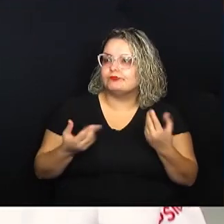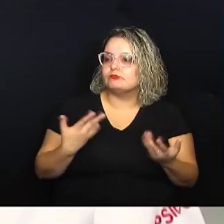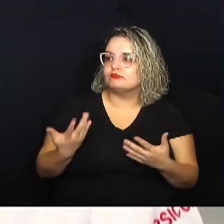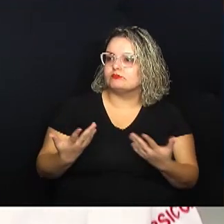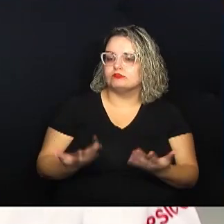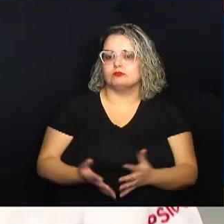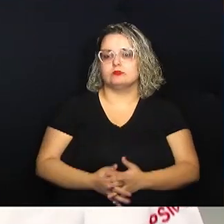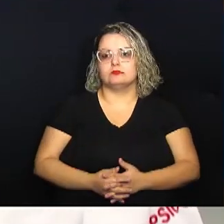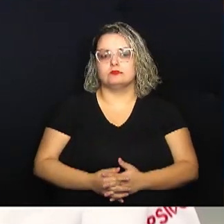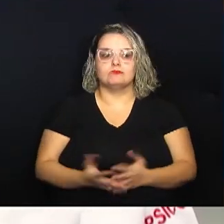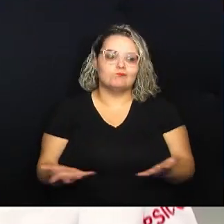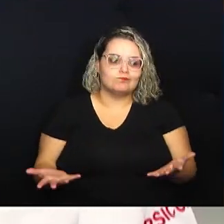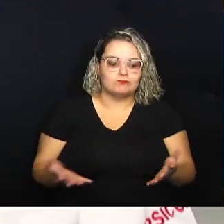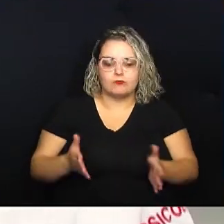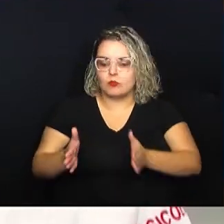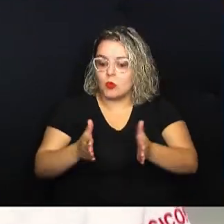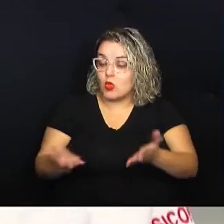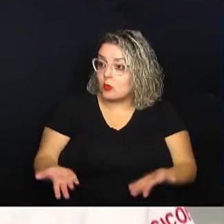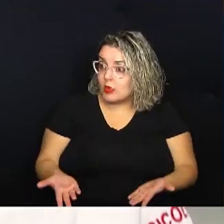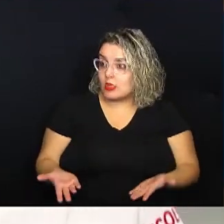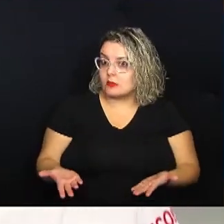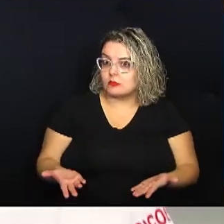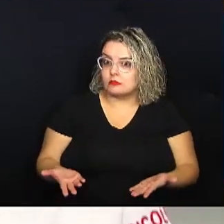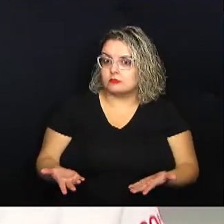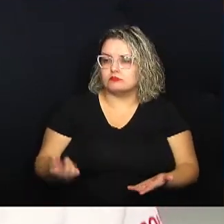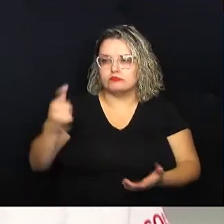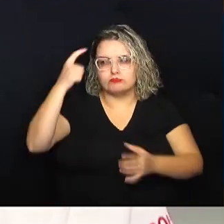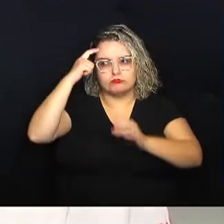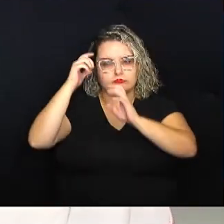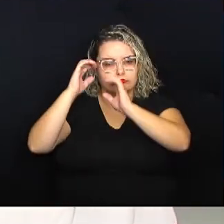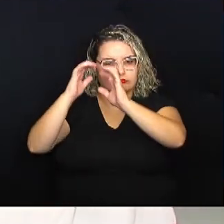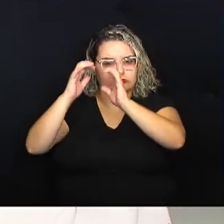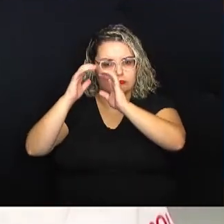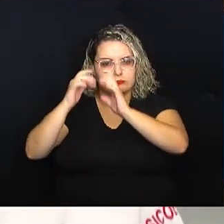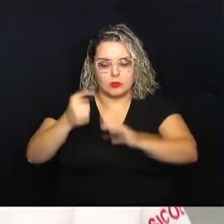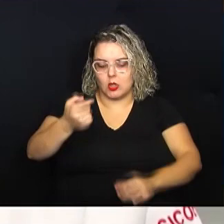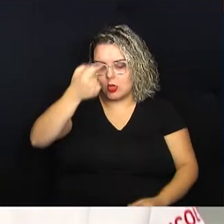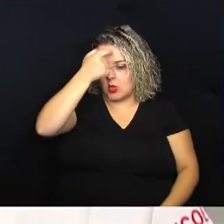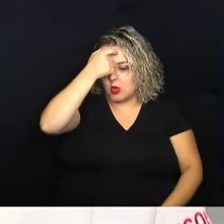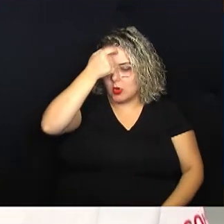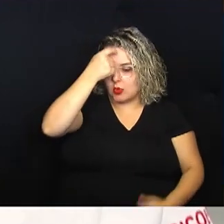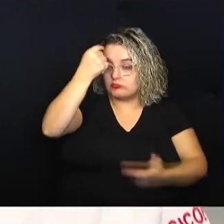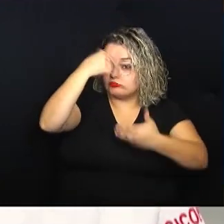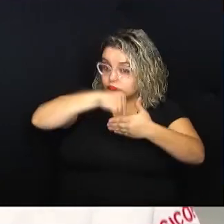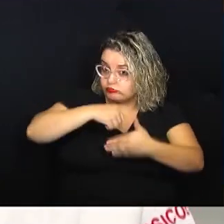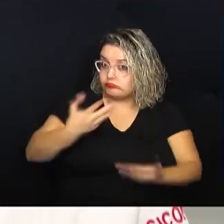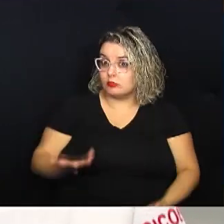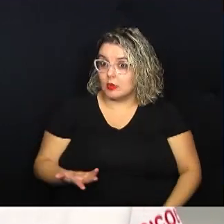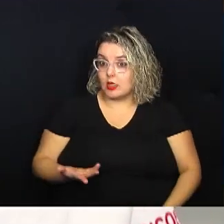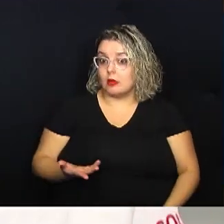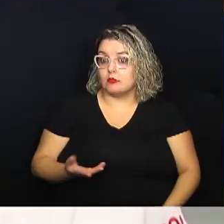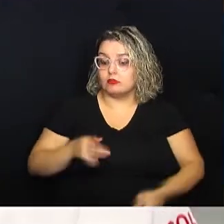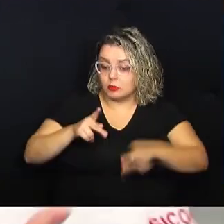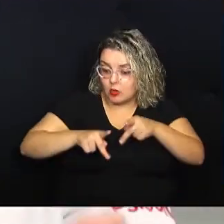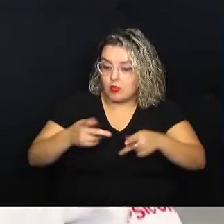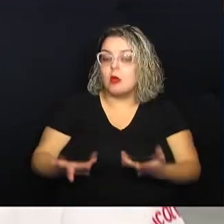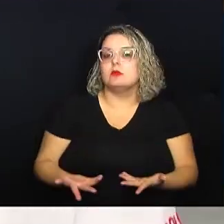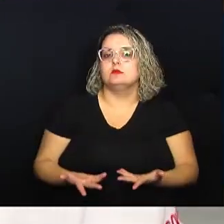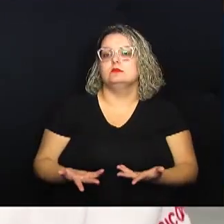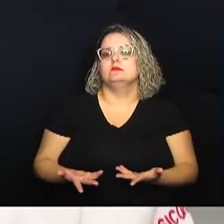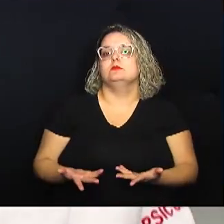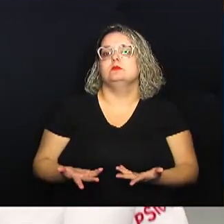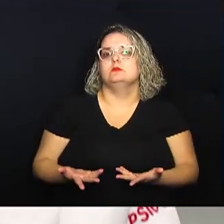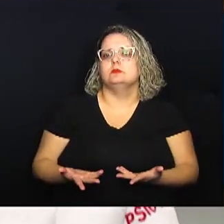uma situação de trazer reflexão, conscientização para a população, né? Que de